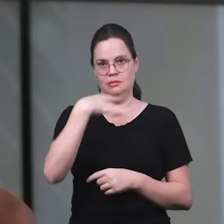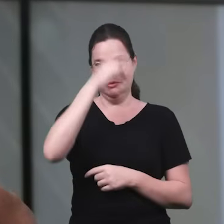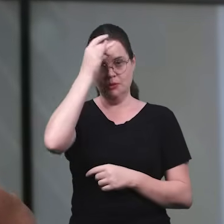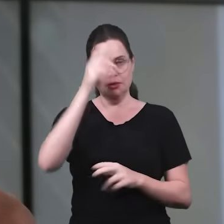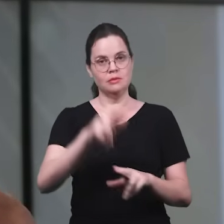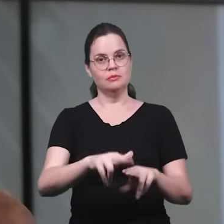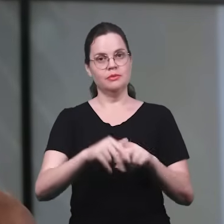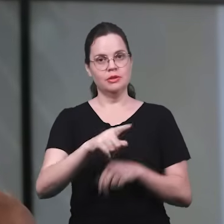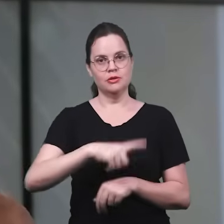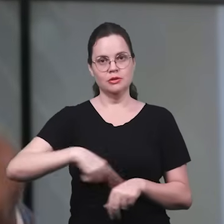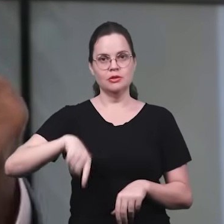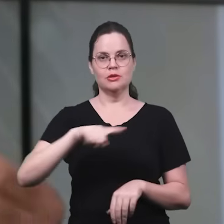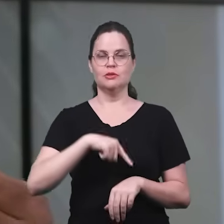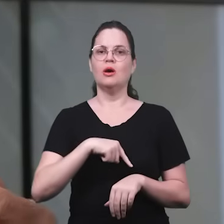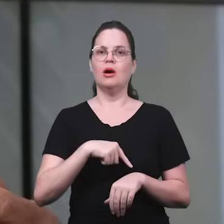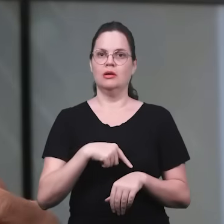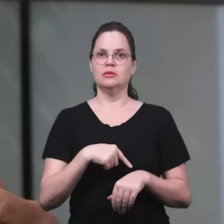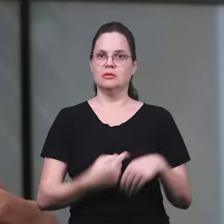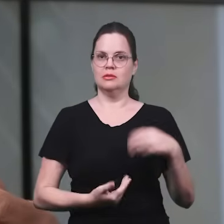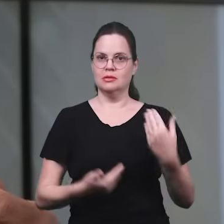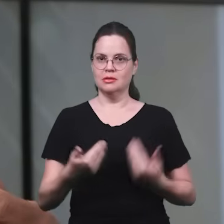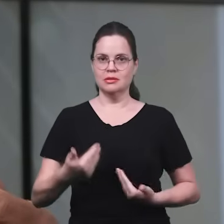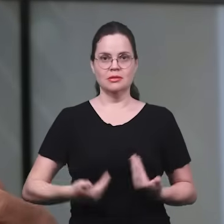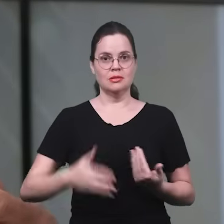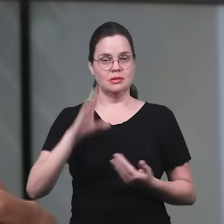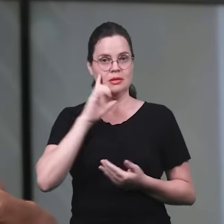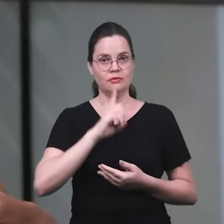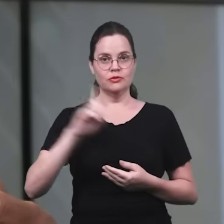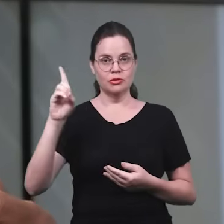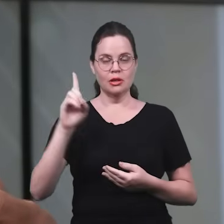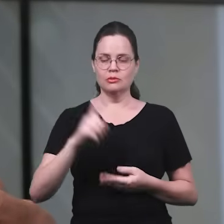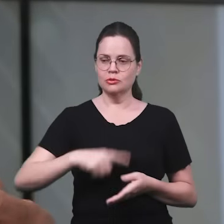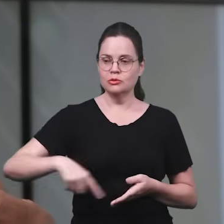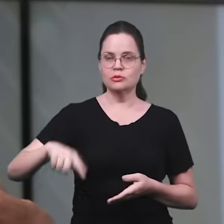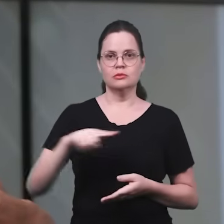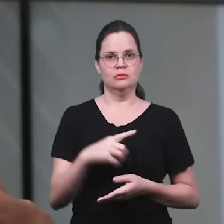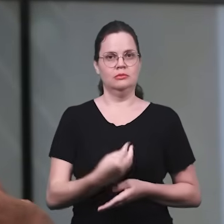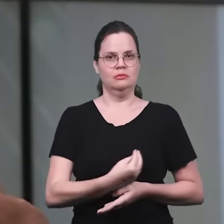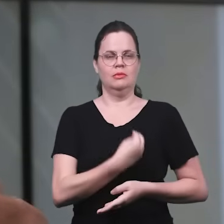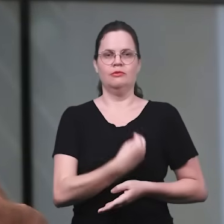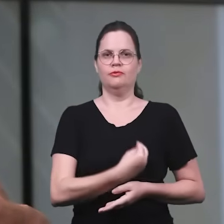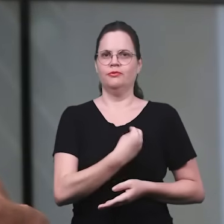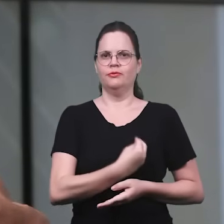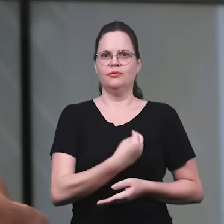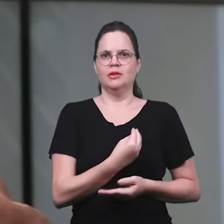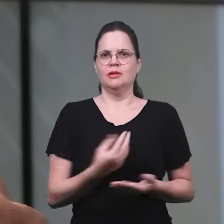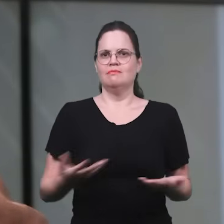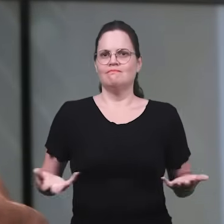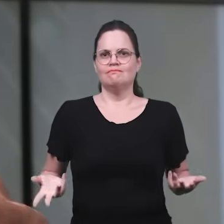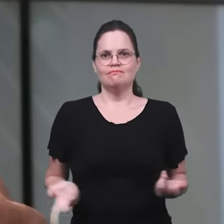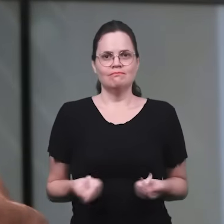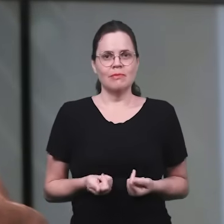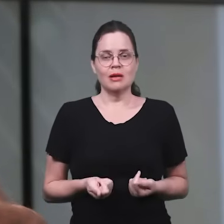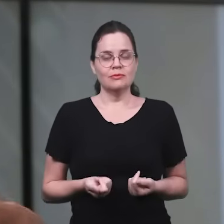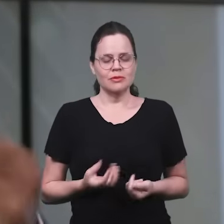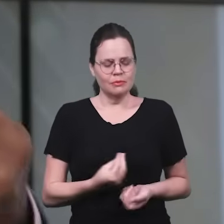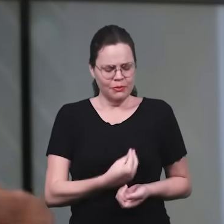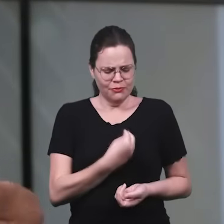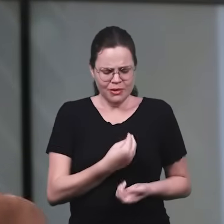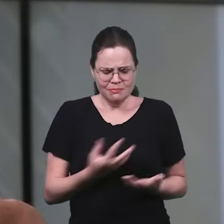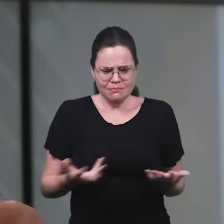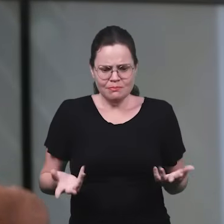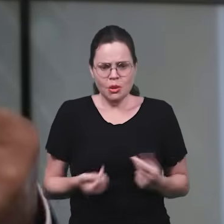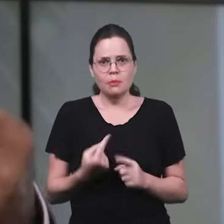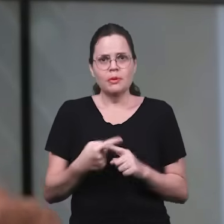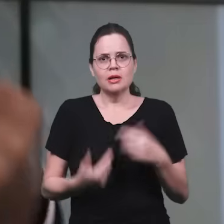em Jesus, o servo de Deus, ele tem uma vida tão maravilhosa porque ele